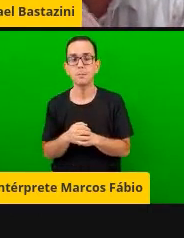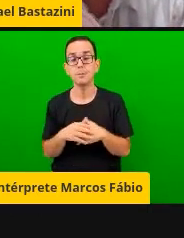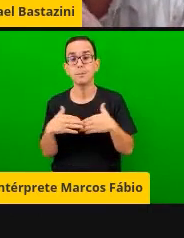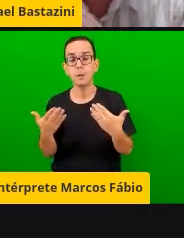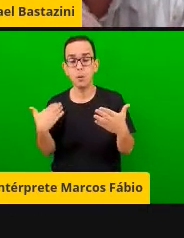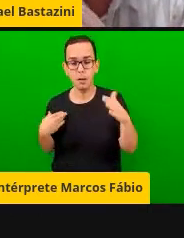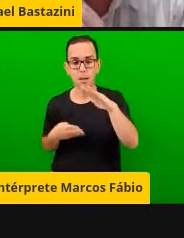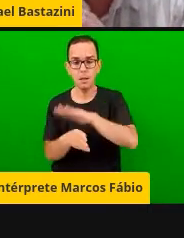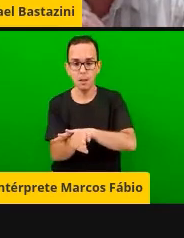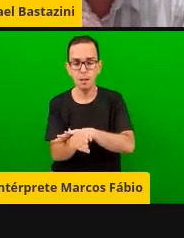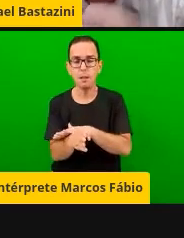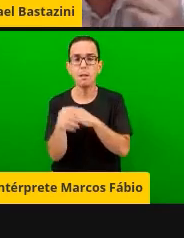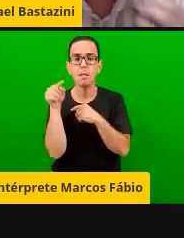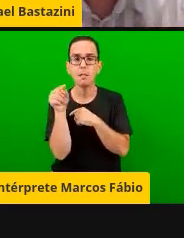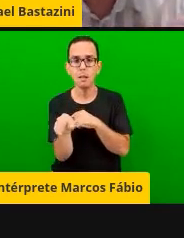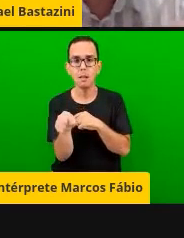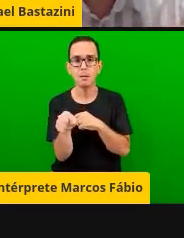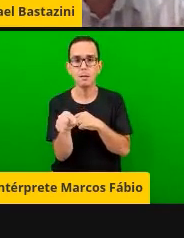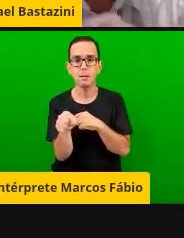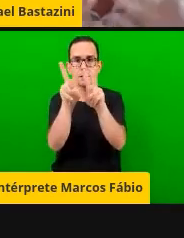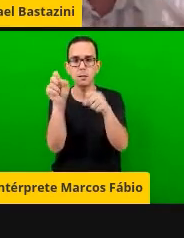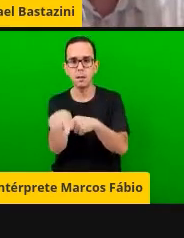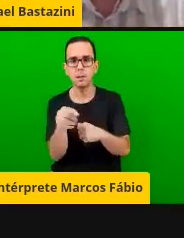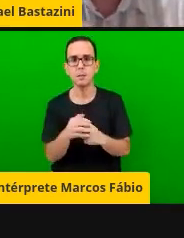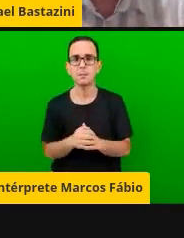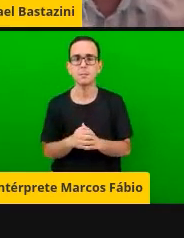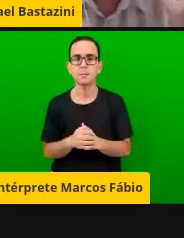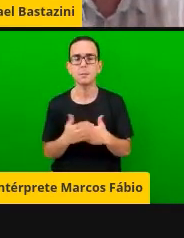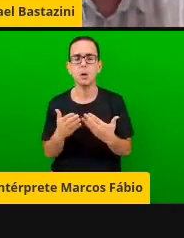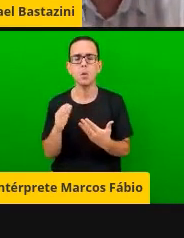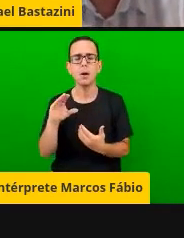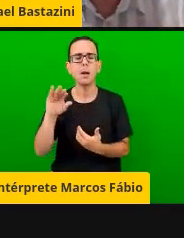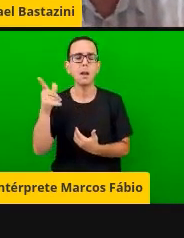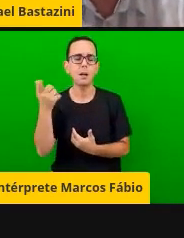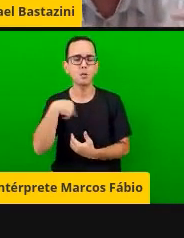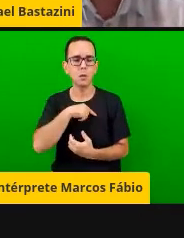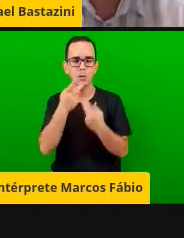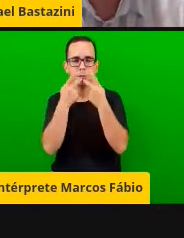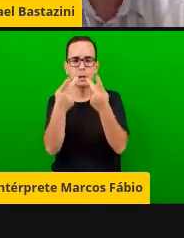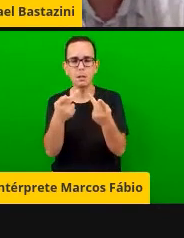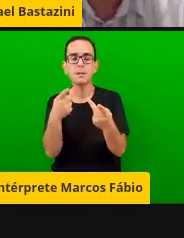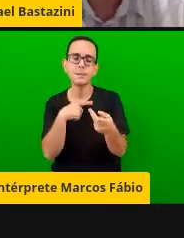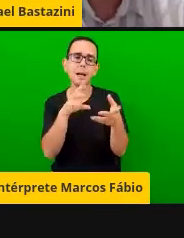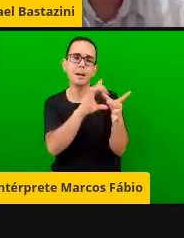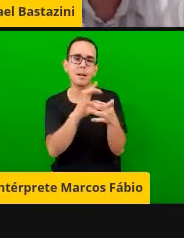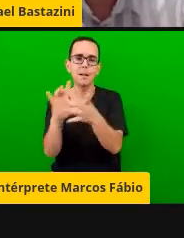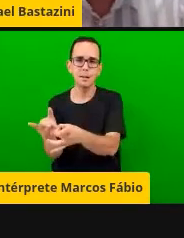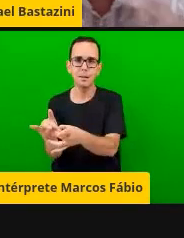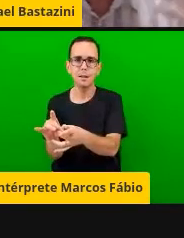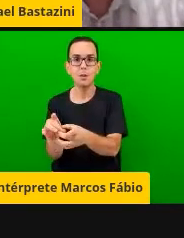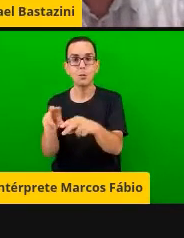também nessa temática. Obviamente que tudo que a gente fala aqui está associado, por isso que a gente colocou essas